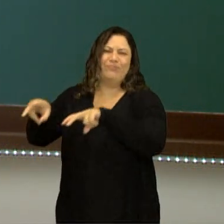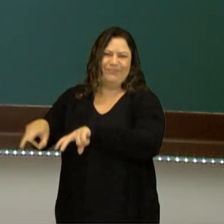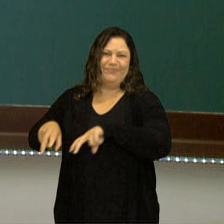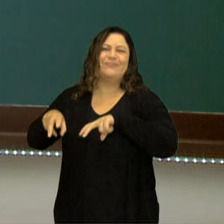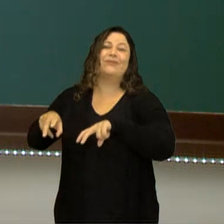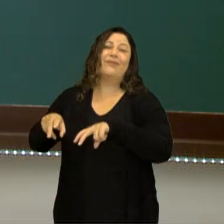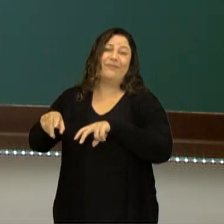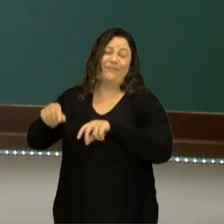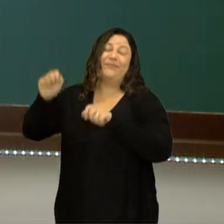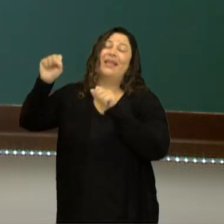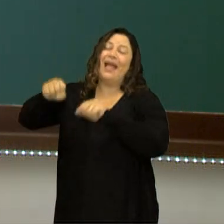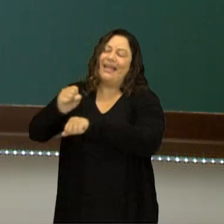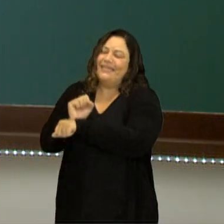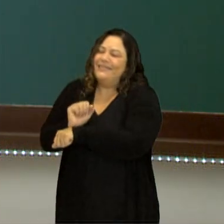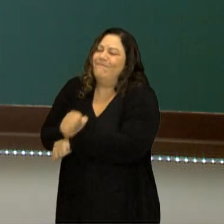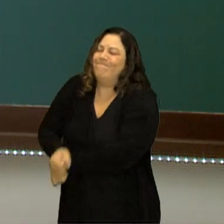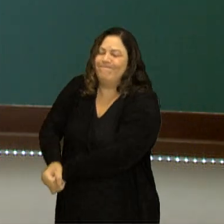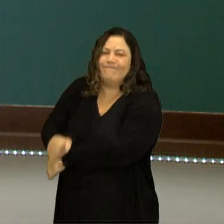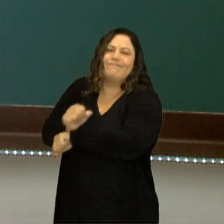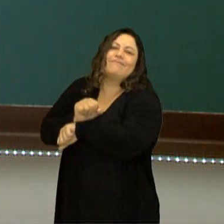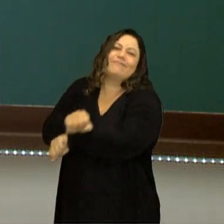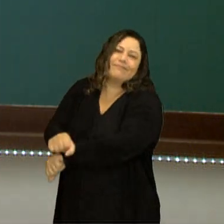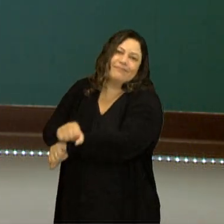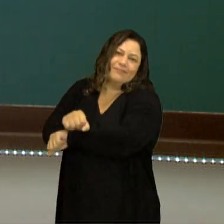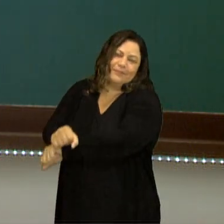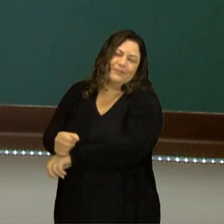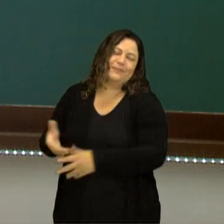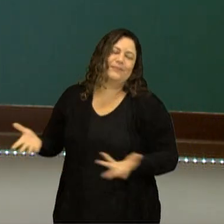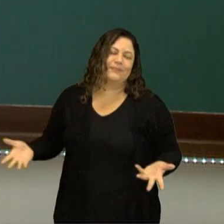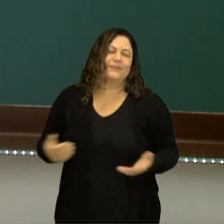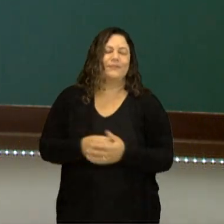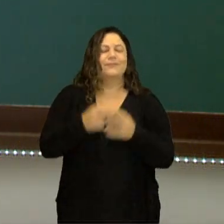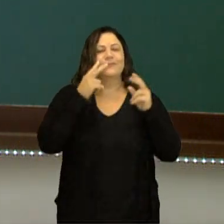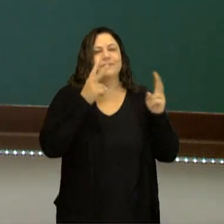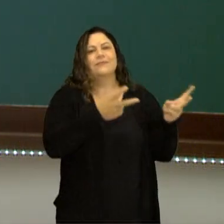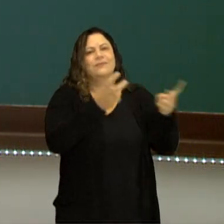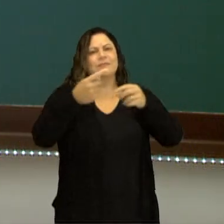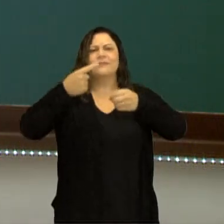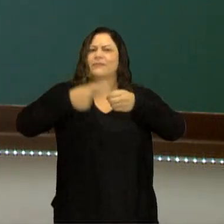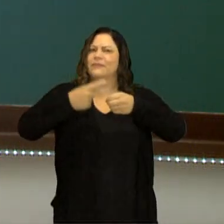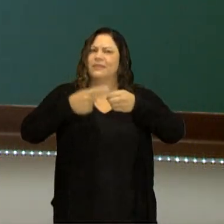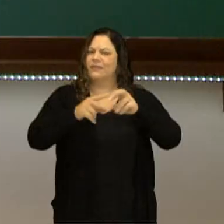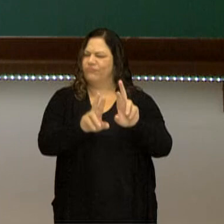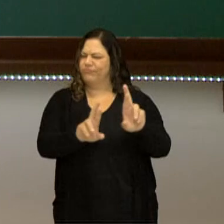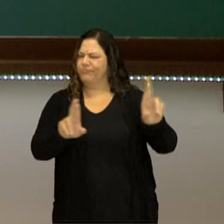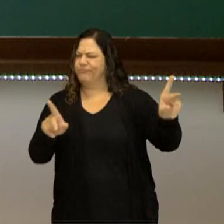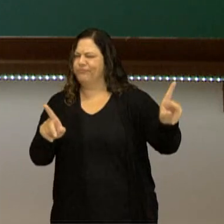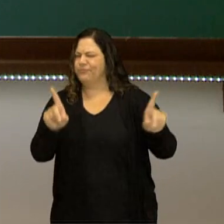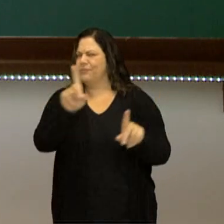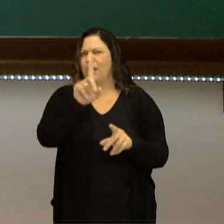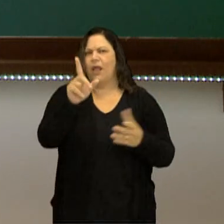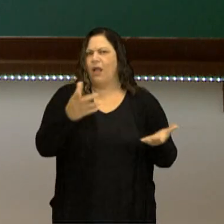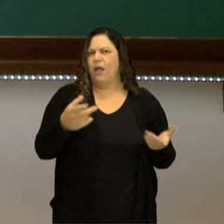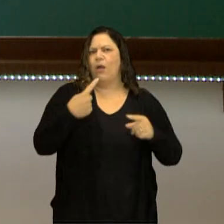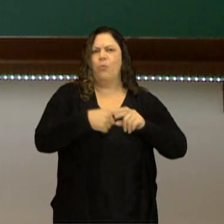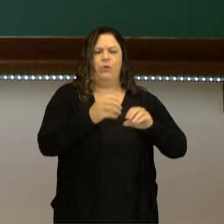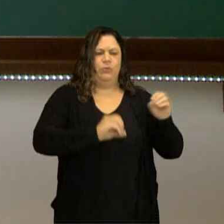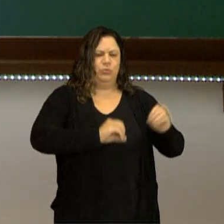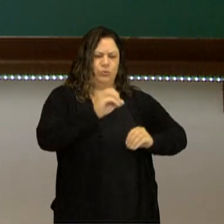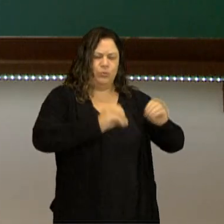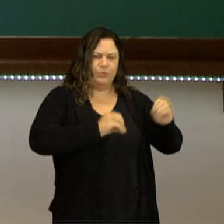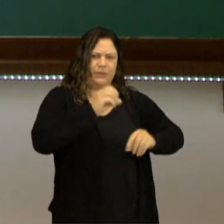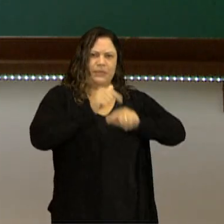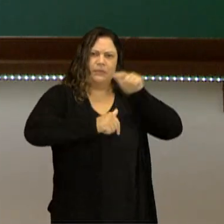ainda servidão. E a gente vai ver que na cidade as coisas não eram lá muito diferentes, porque os operários